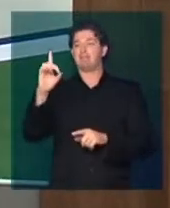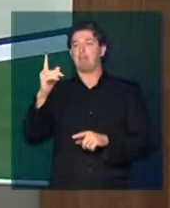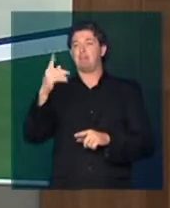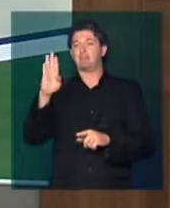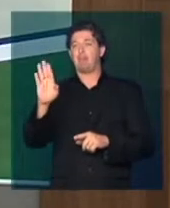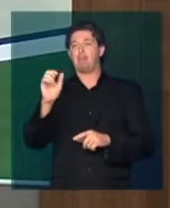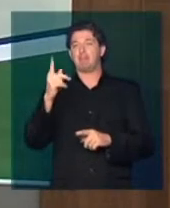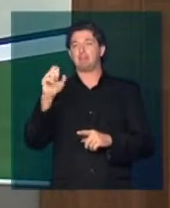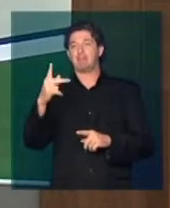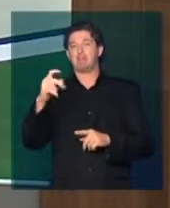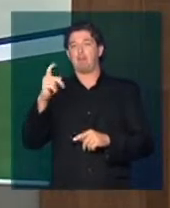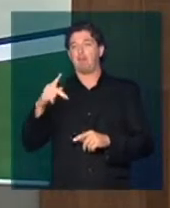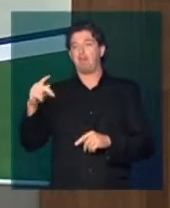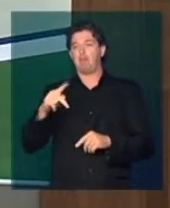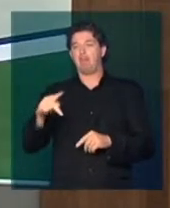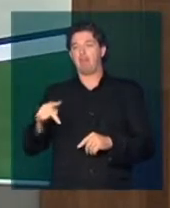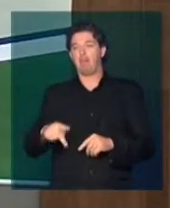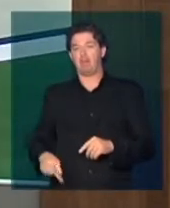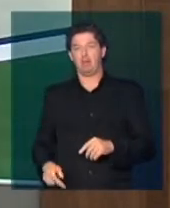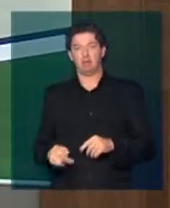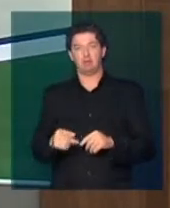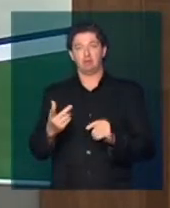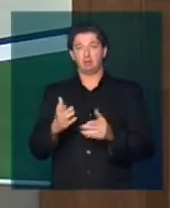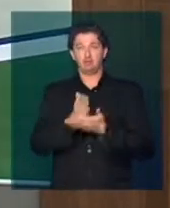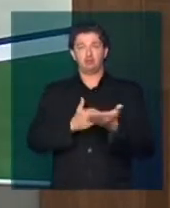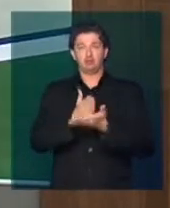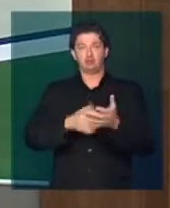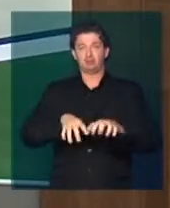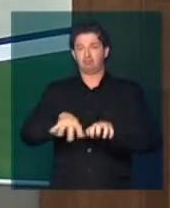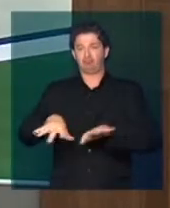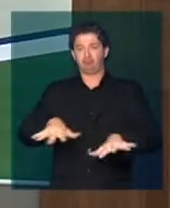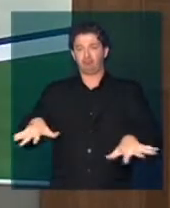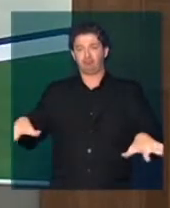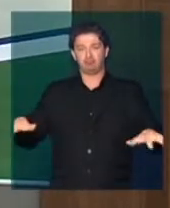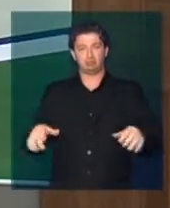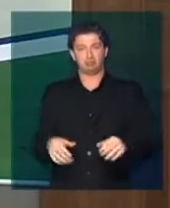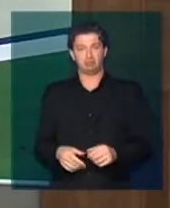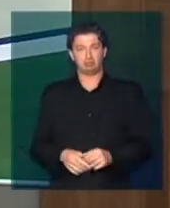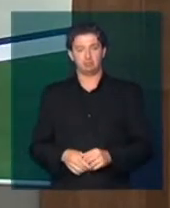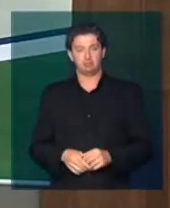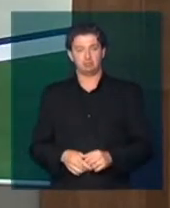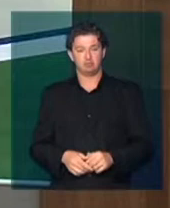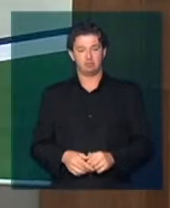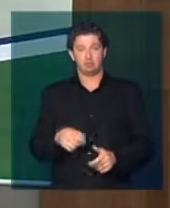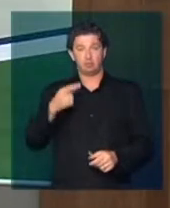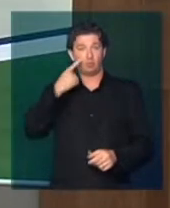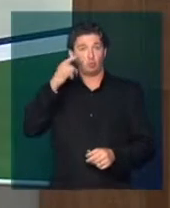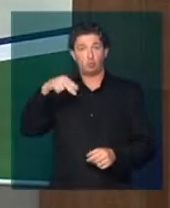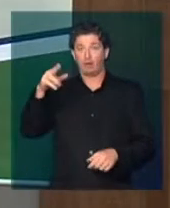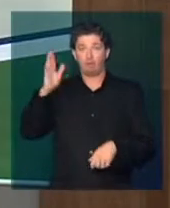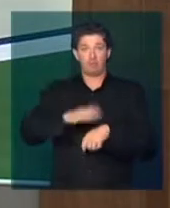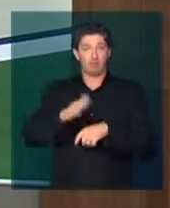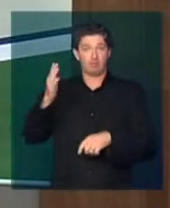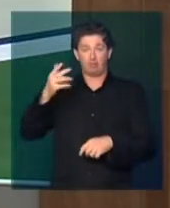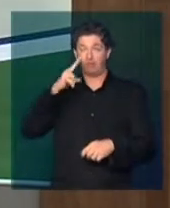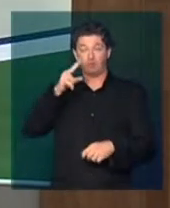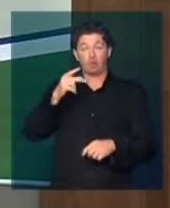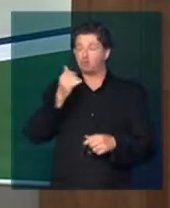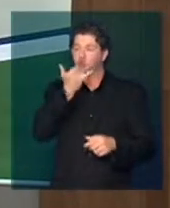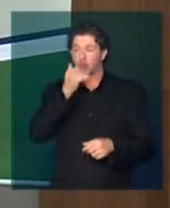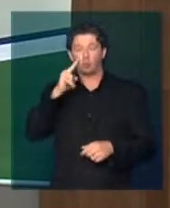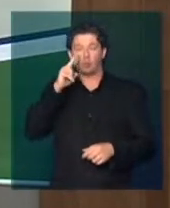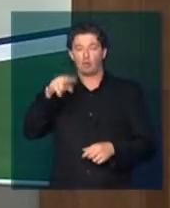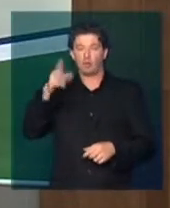isso leva a uma hiperfragmentação partidária, como nunca vista na nossa história. Nós